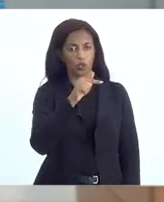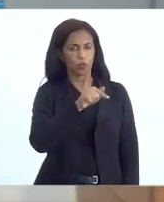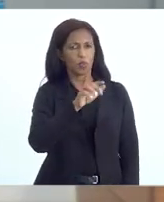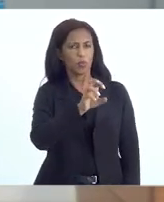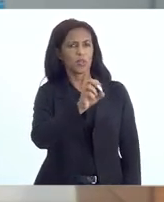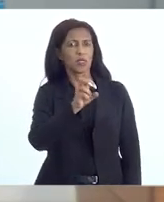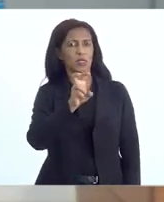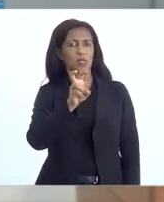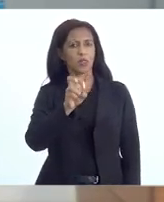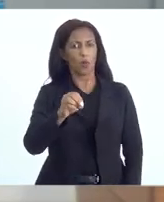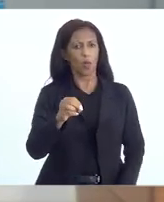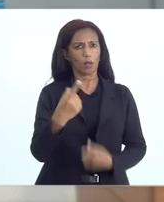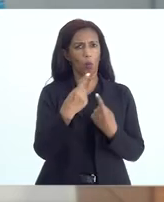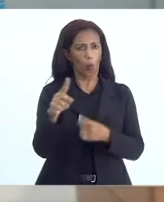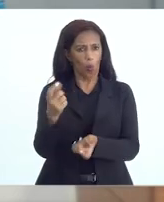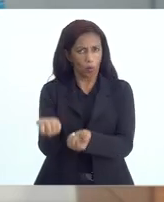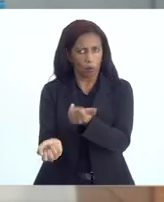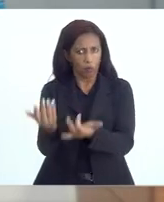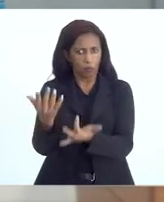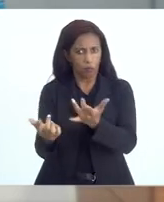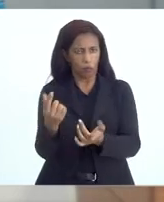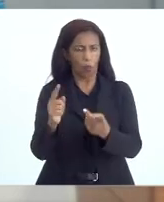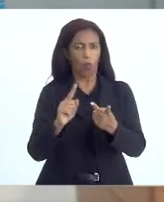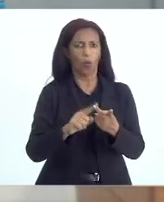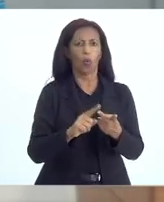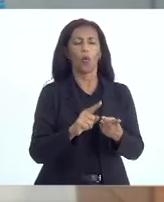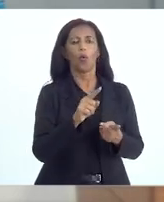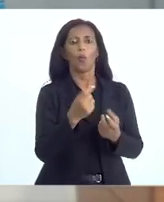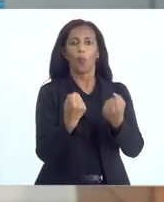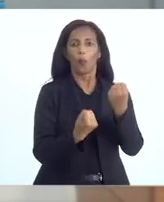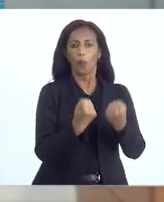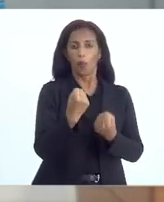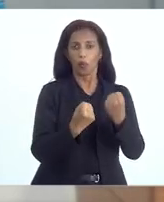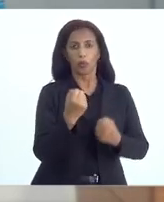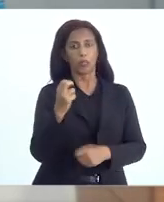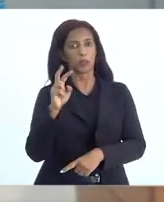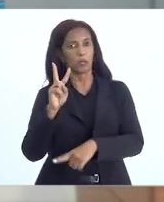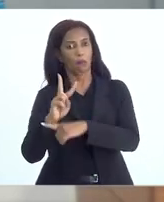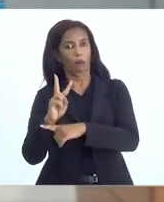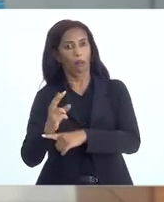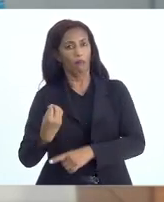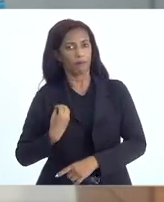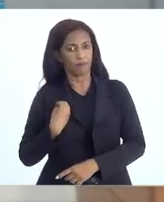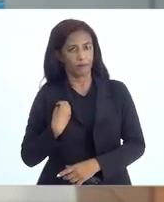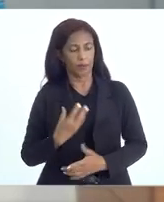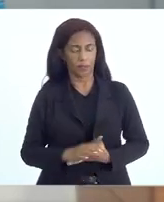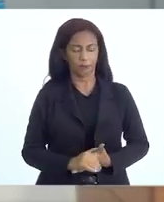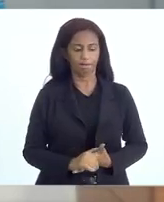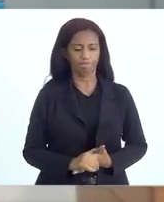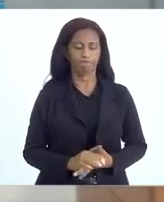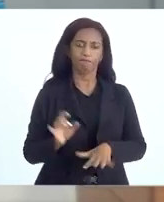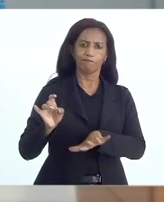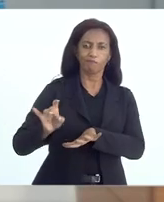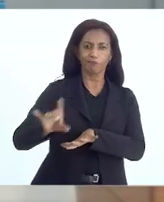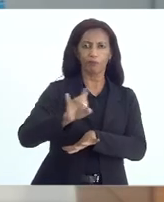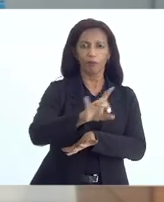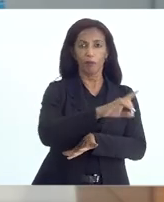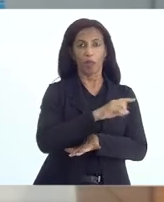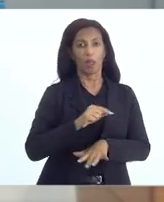Combatente 1055 motorista c547 guarda-vidas bom então